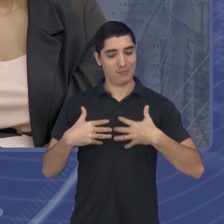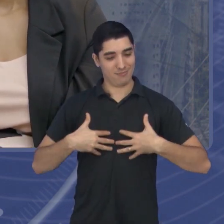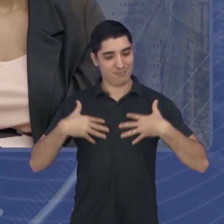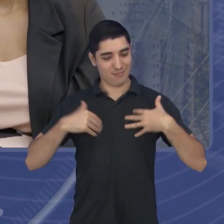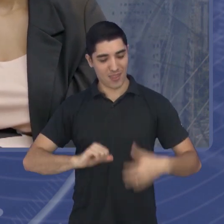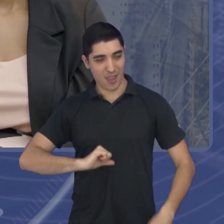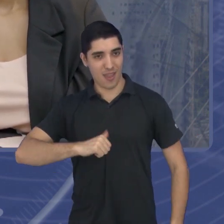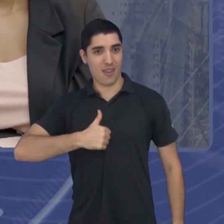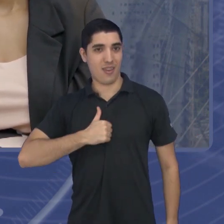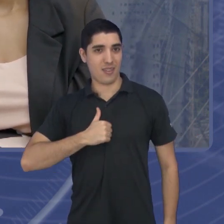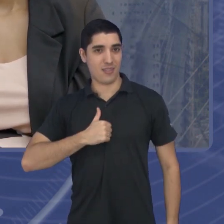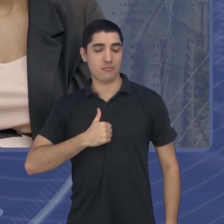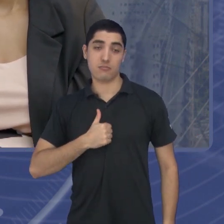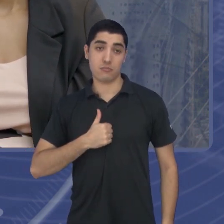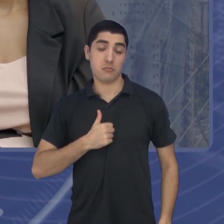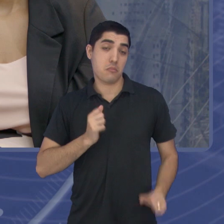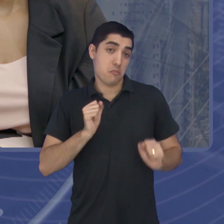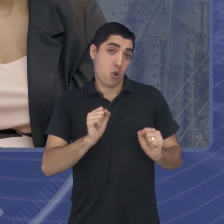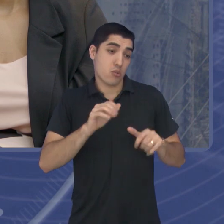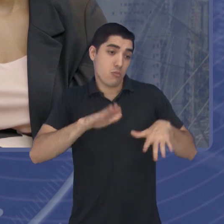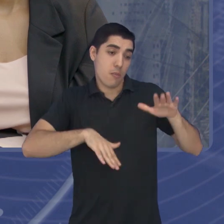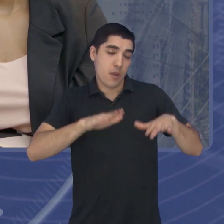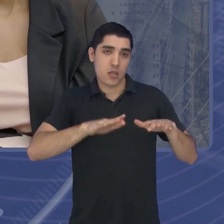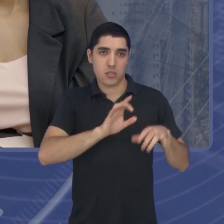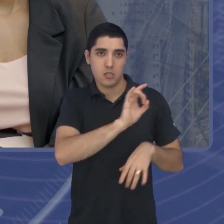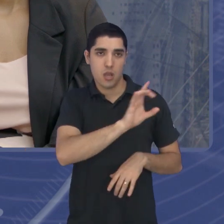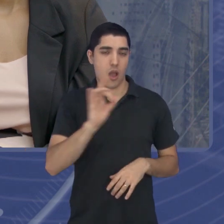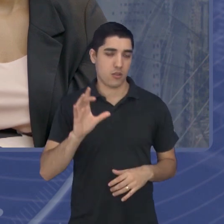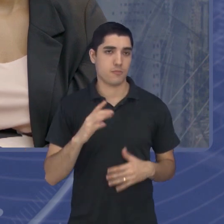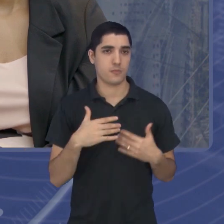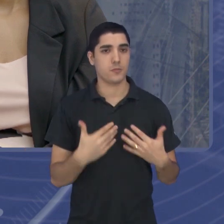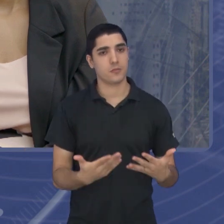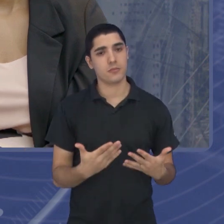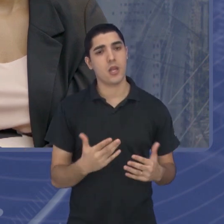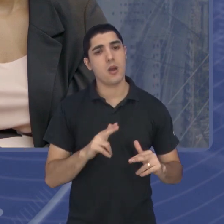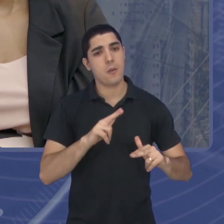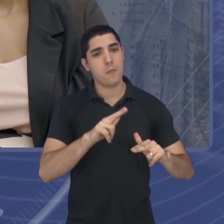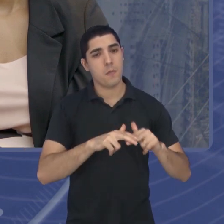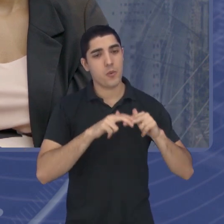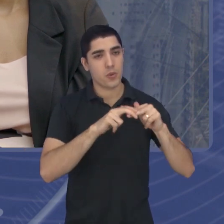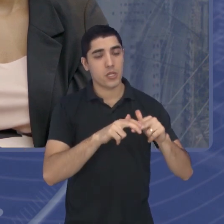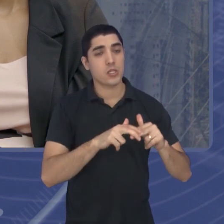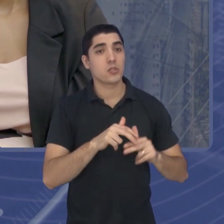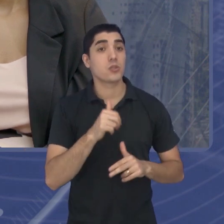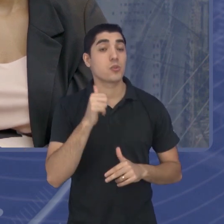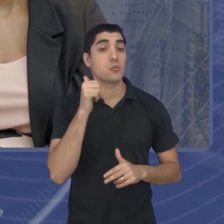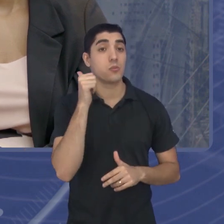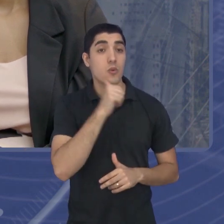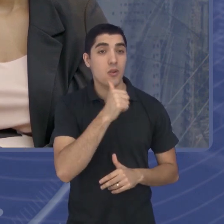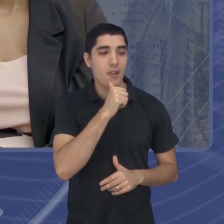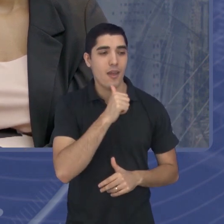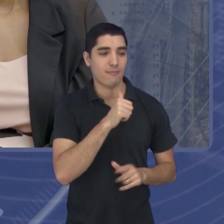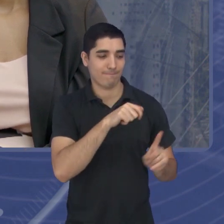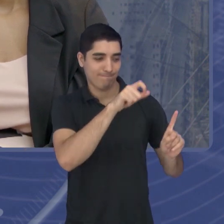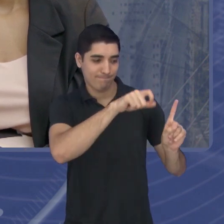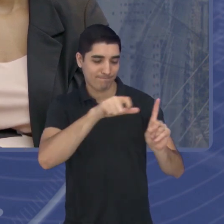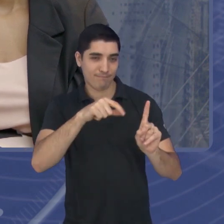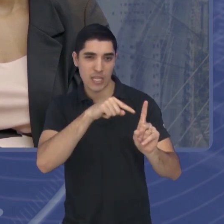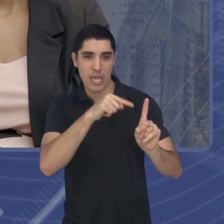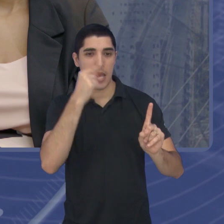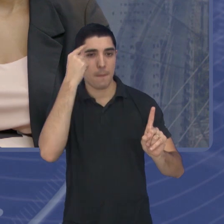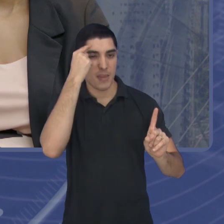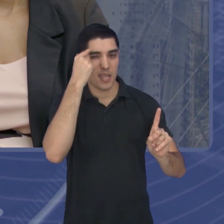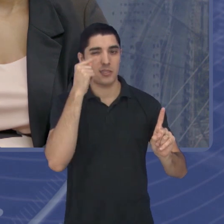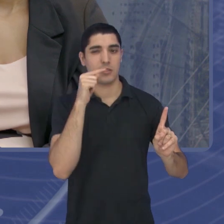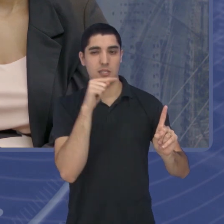esteja em dia, né? Mas quando a gente fala sobre, pegando essas mulheres que cuidam, né? Quando a gente fala